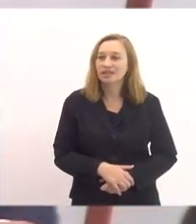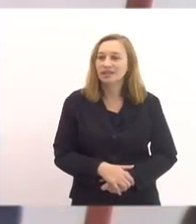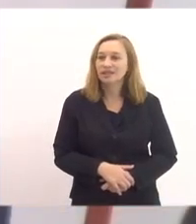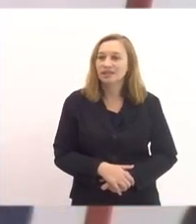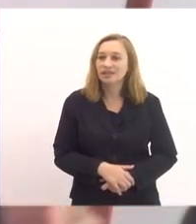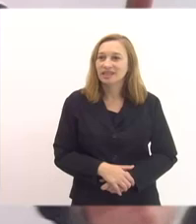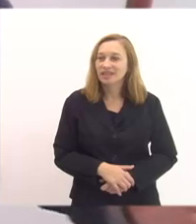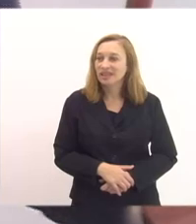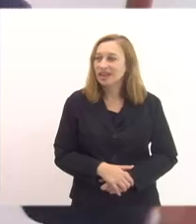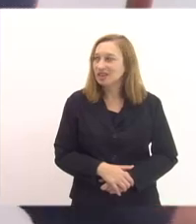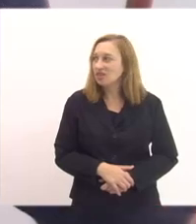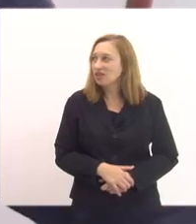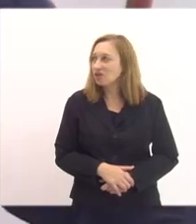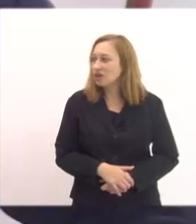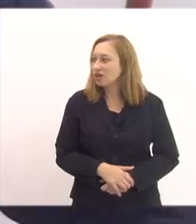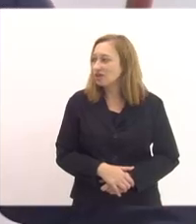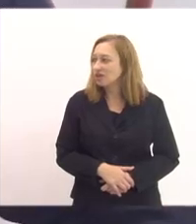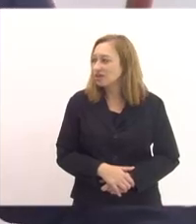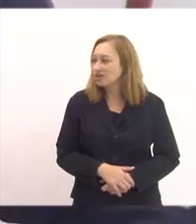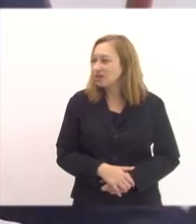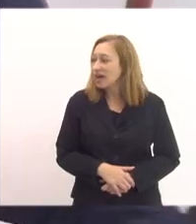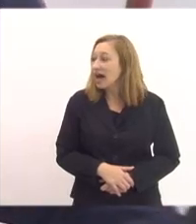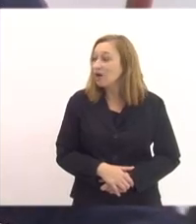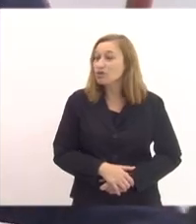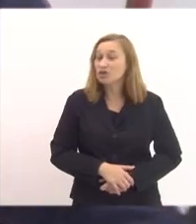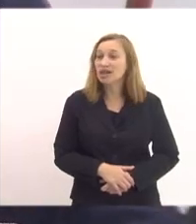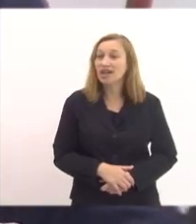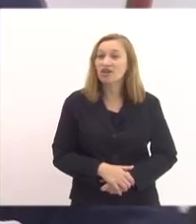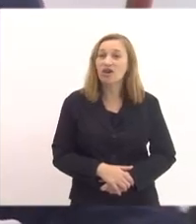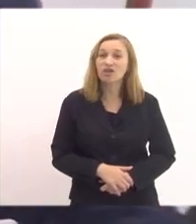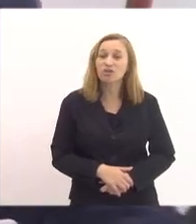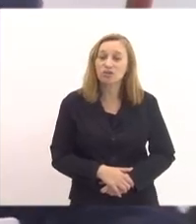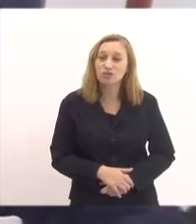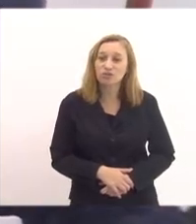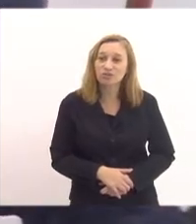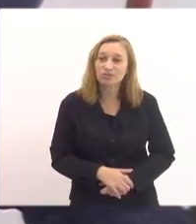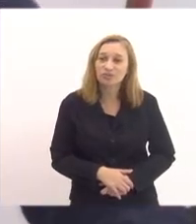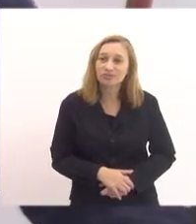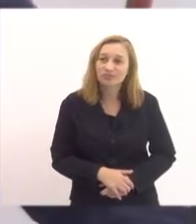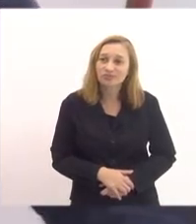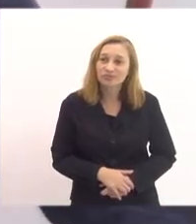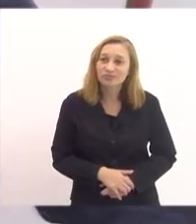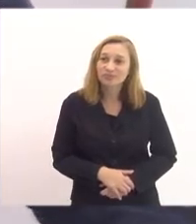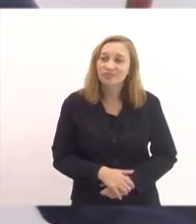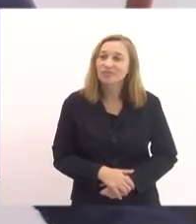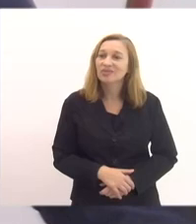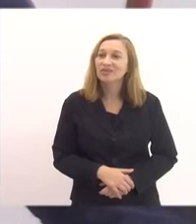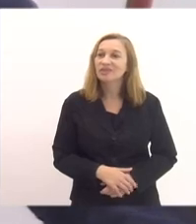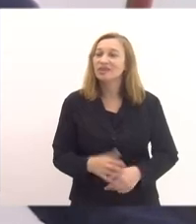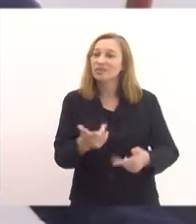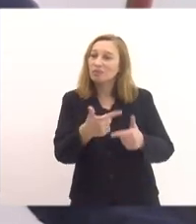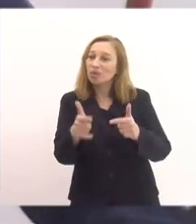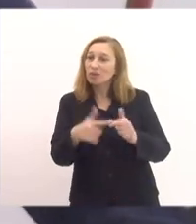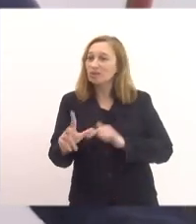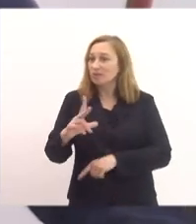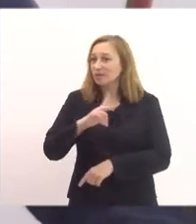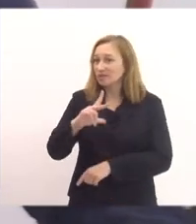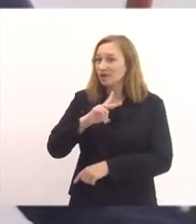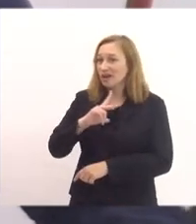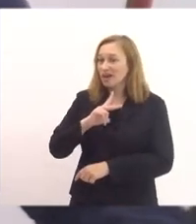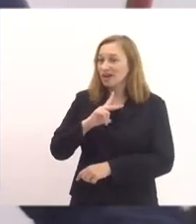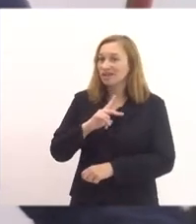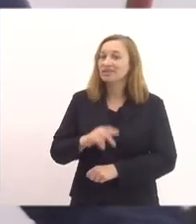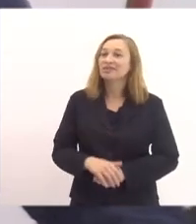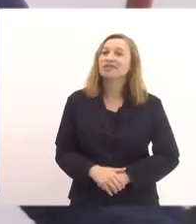Mar. Levar o problema geral do concurso e as individualidades. Determinados problemas individuais, isso aqui dá